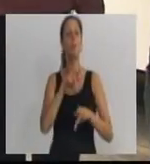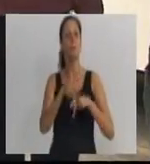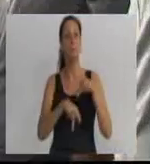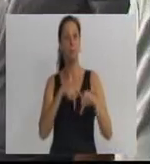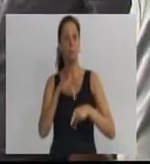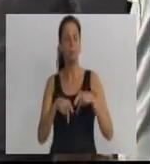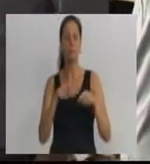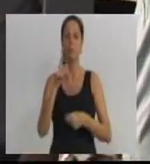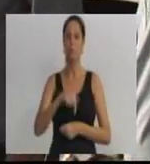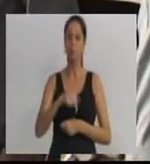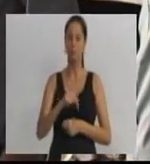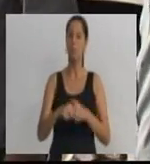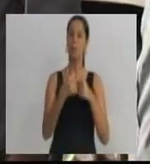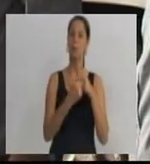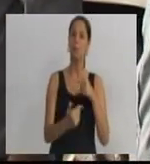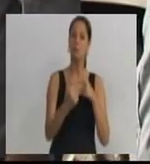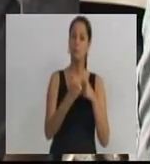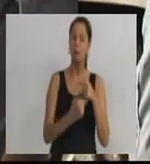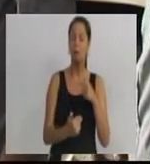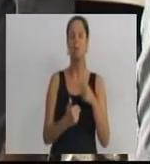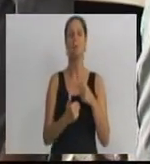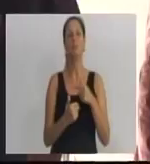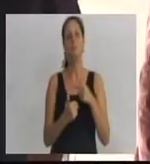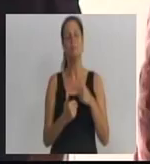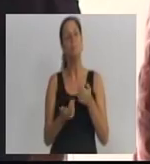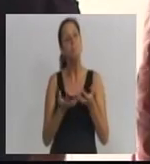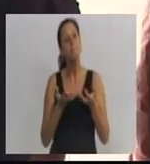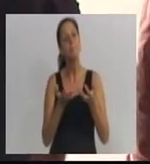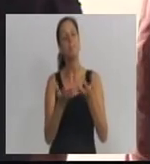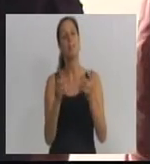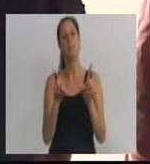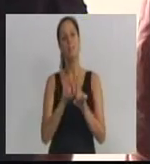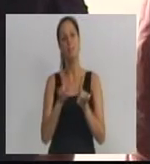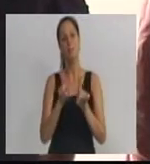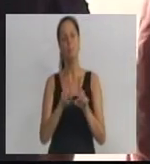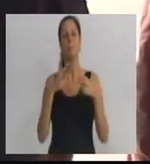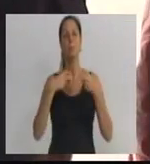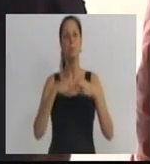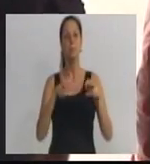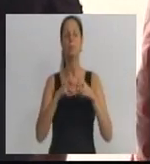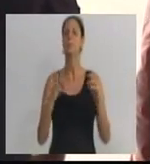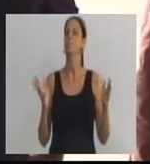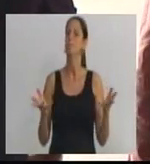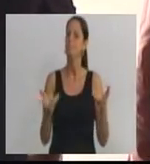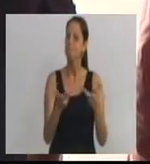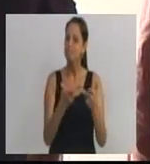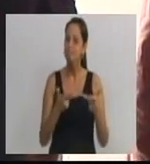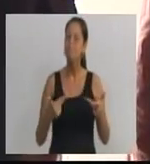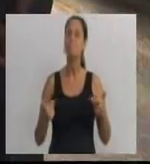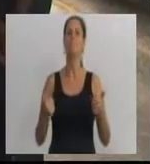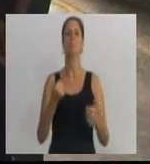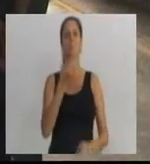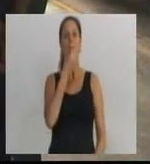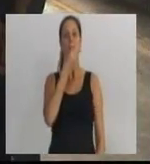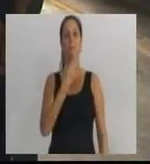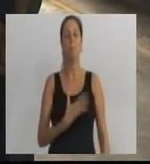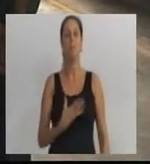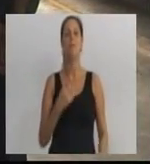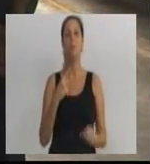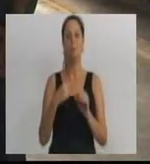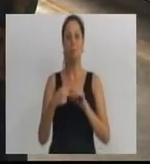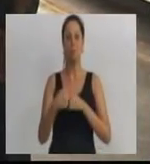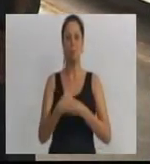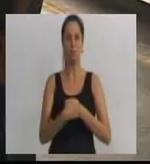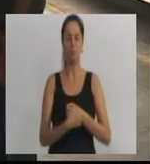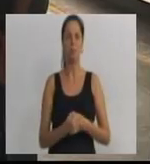que produz, com certeza queremos também uma qualidade boa do nosso transporte coletivo, da nossa cidade. Eu